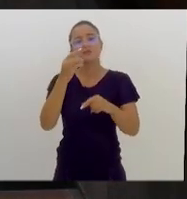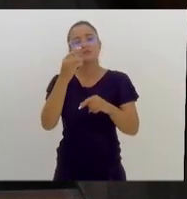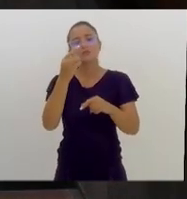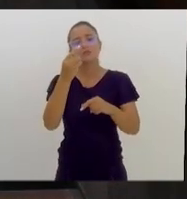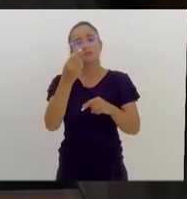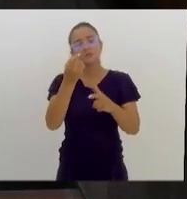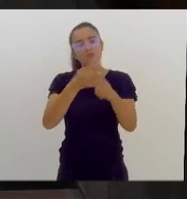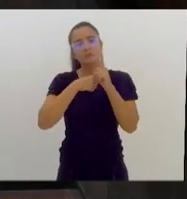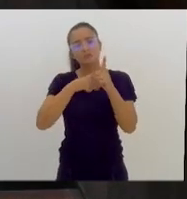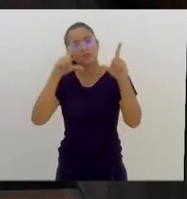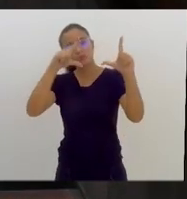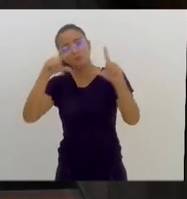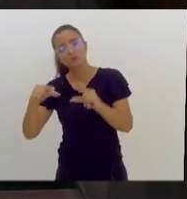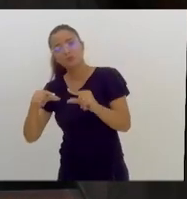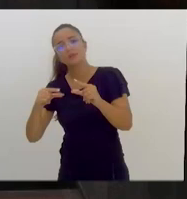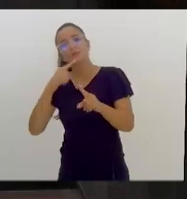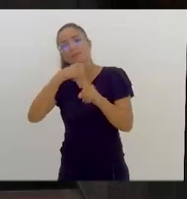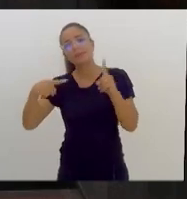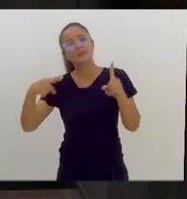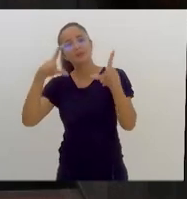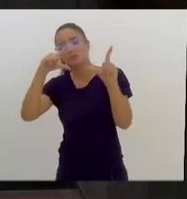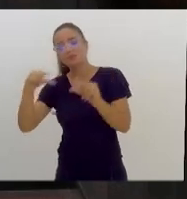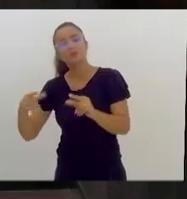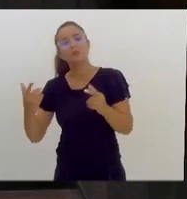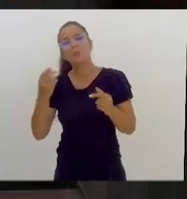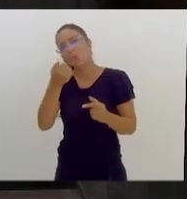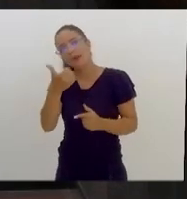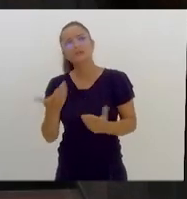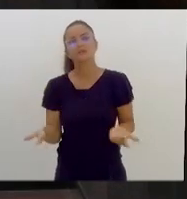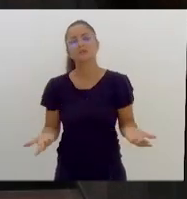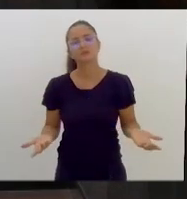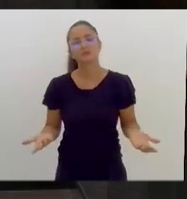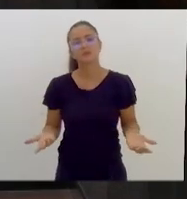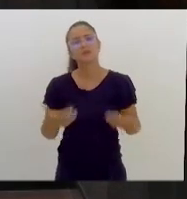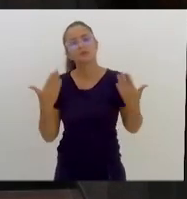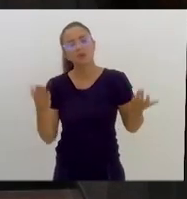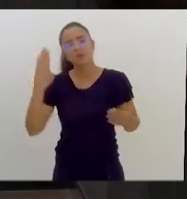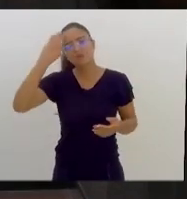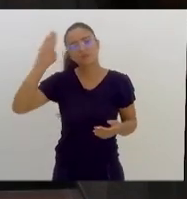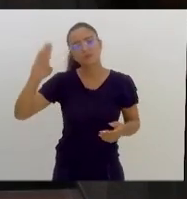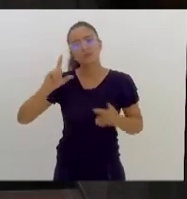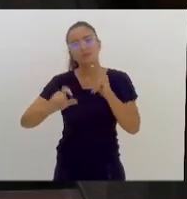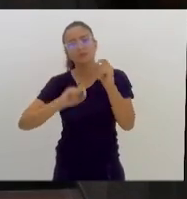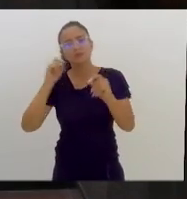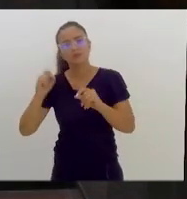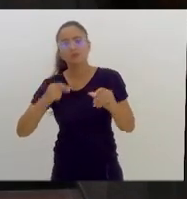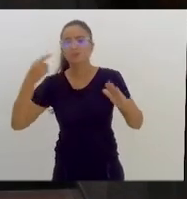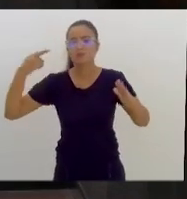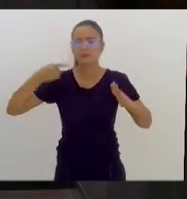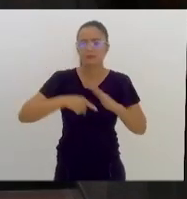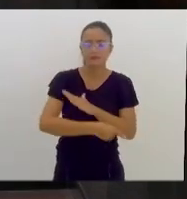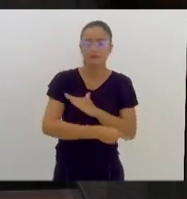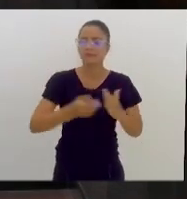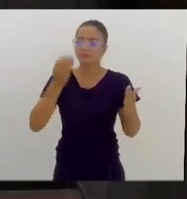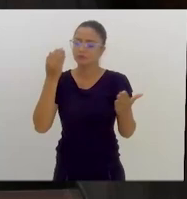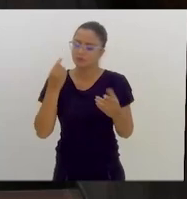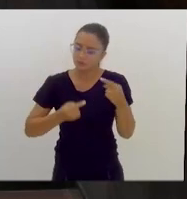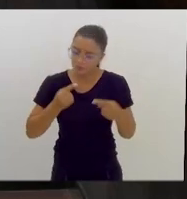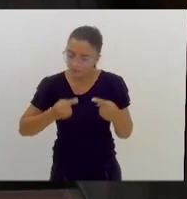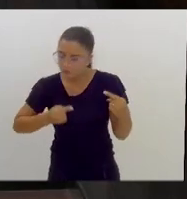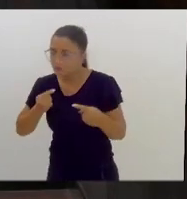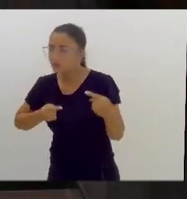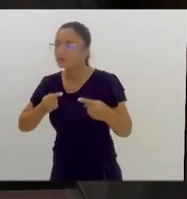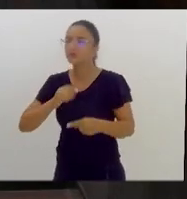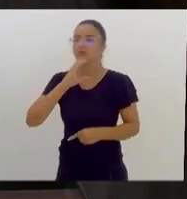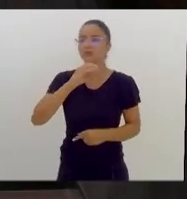metade. Além disso, é fundamental, e foi algo que foi profundamente discutido no âmbito dessa